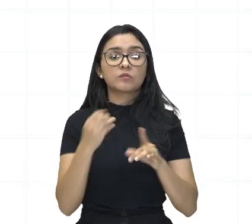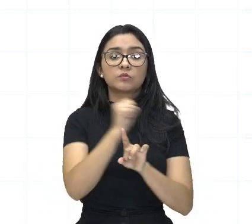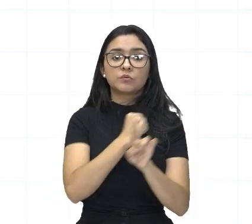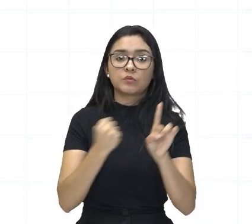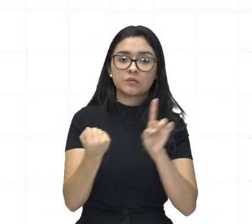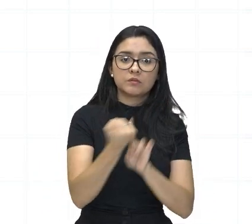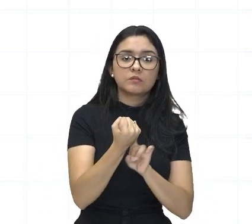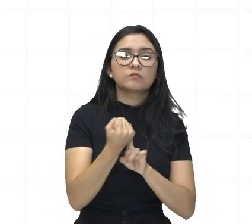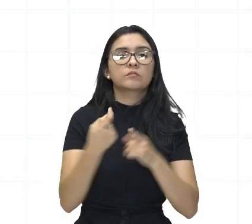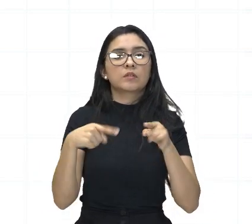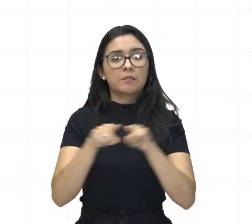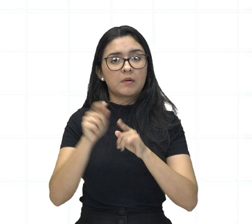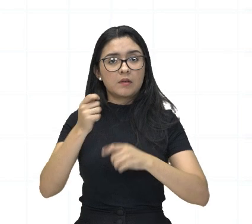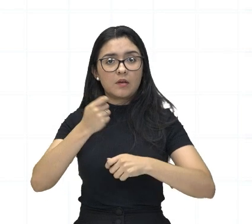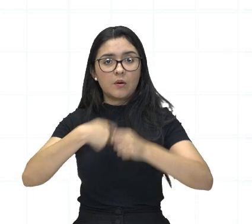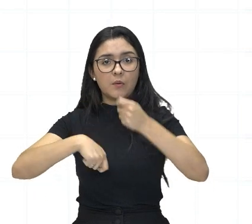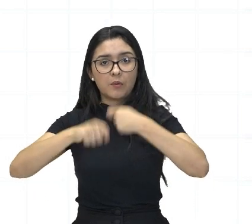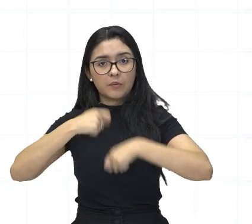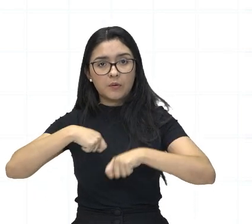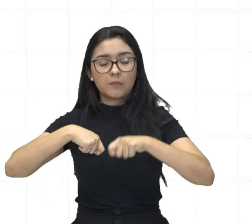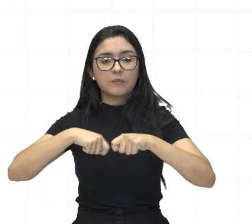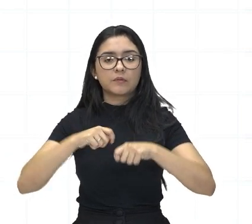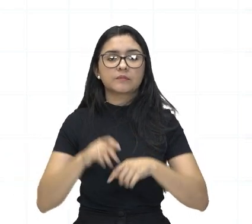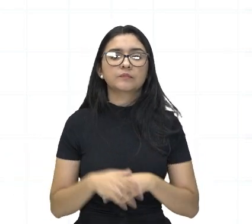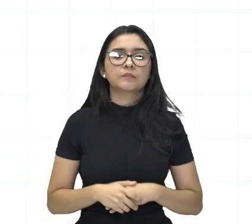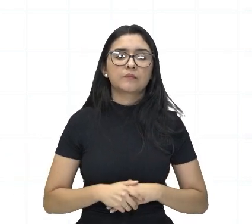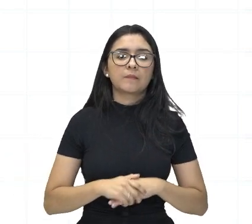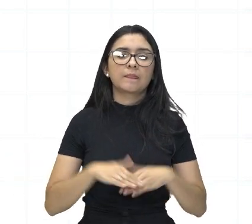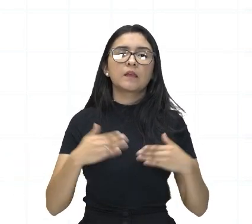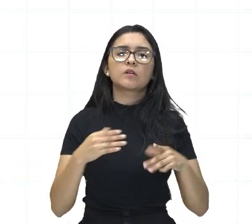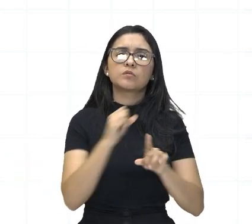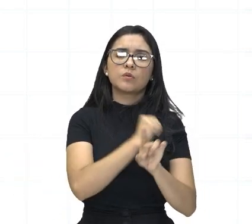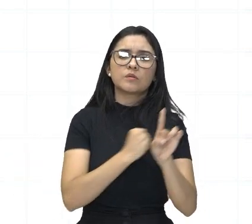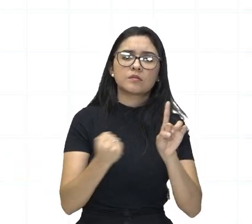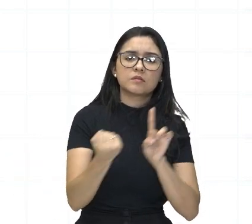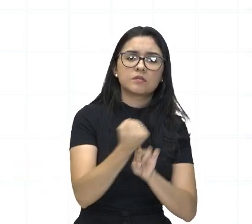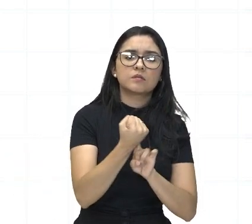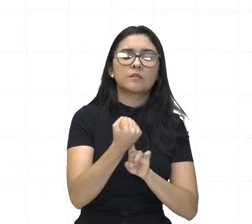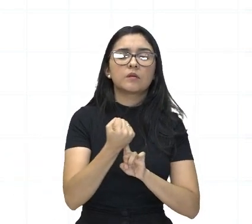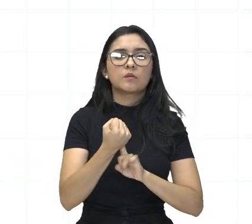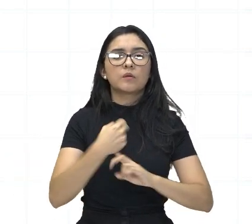sociais e econômicas. Sociais, as relações que envolvem aí o